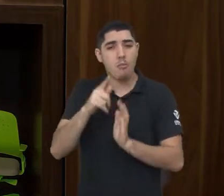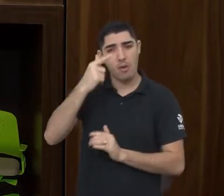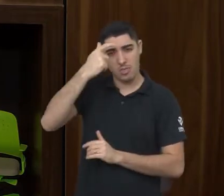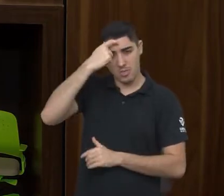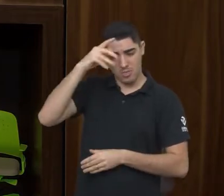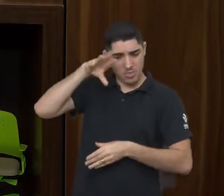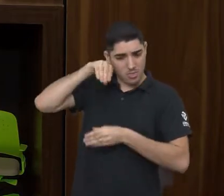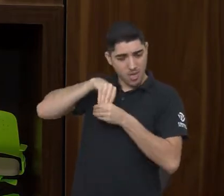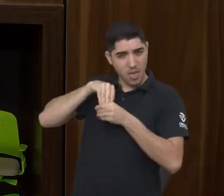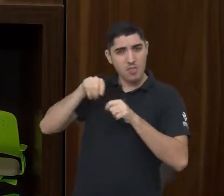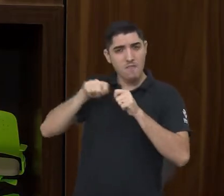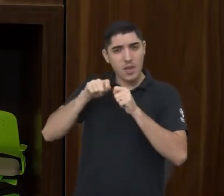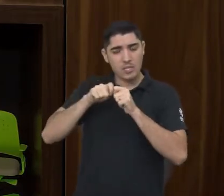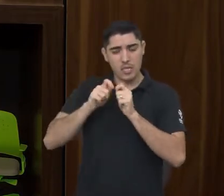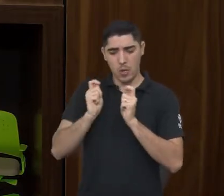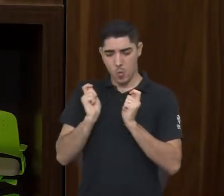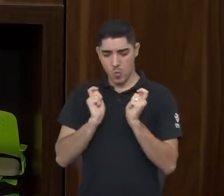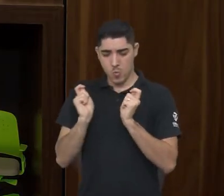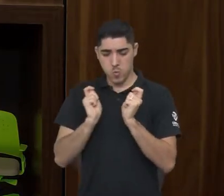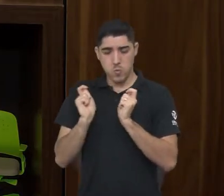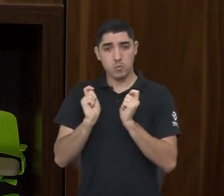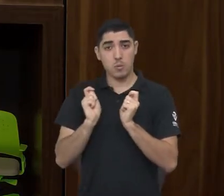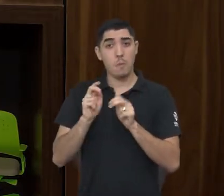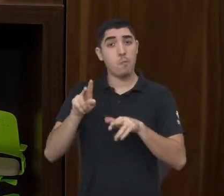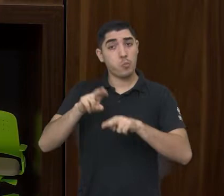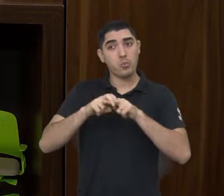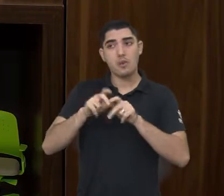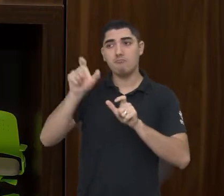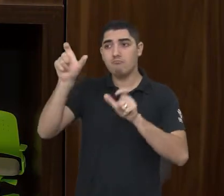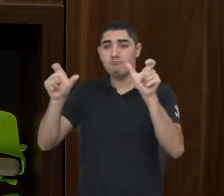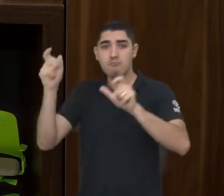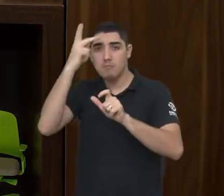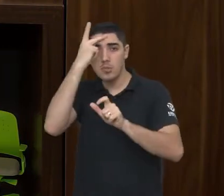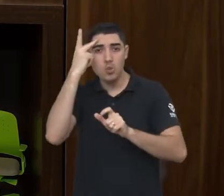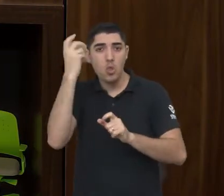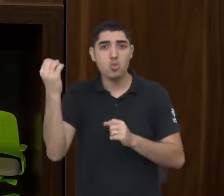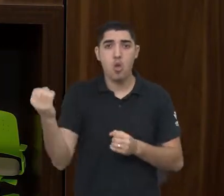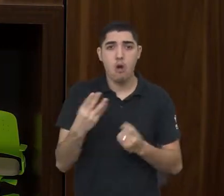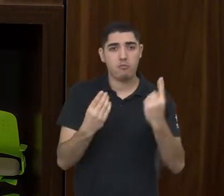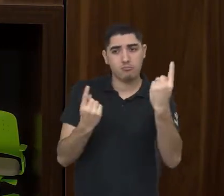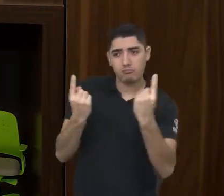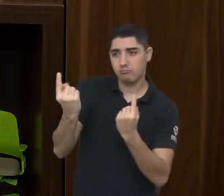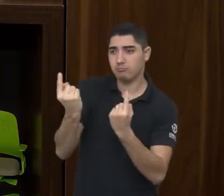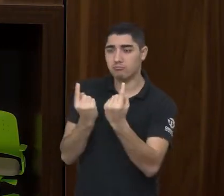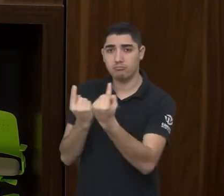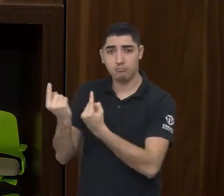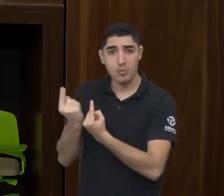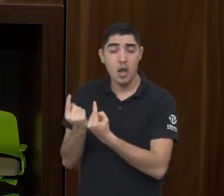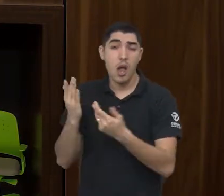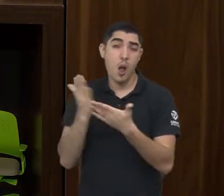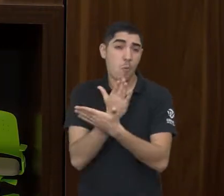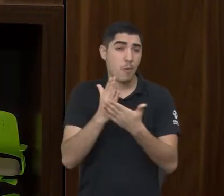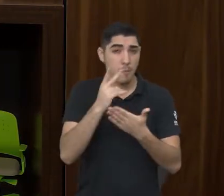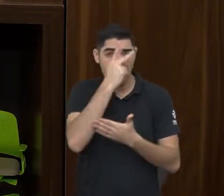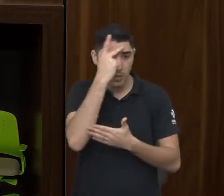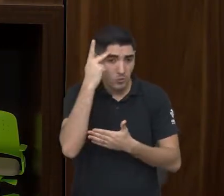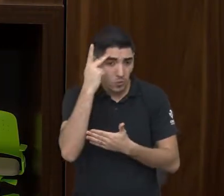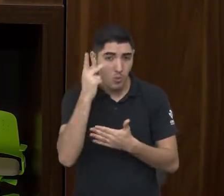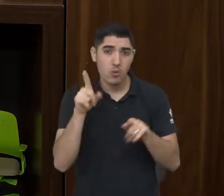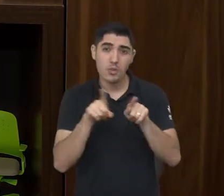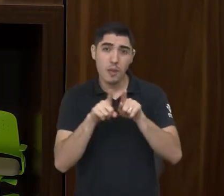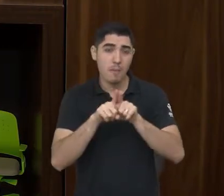conhecimento interno para que novas pessoas cheguem e algumas, né, possam também sair, né,